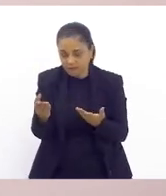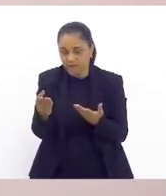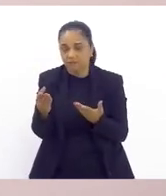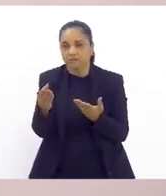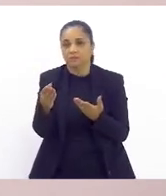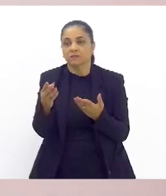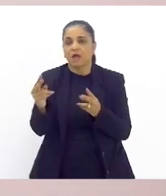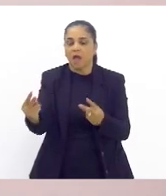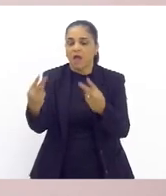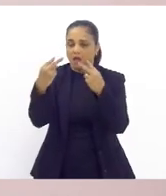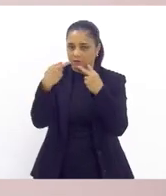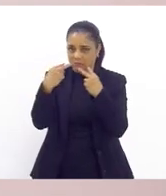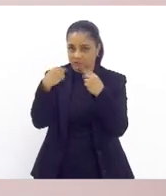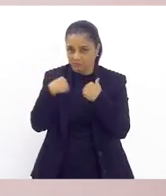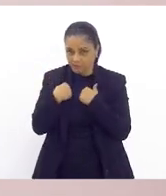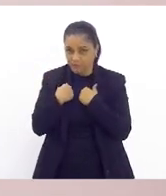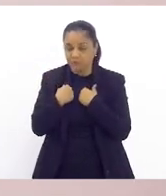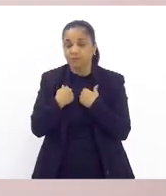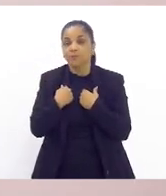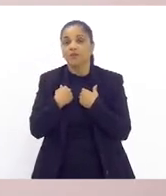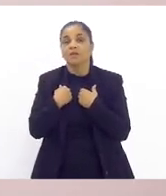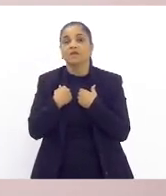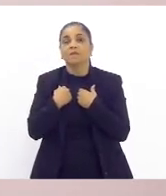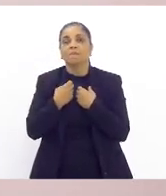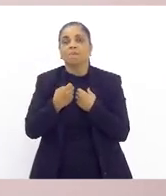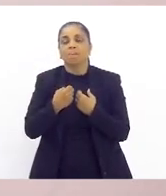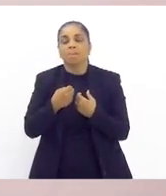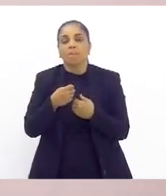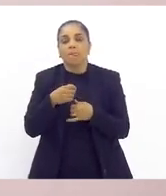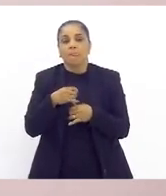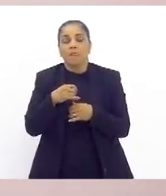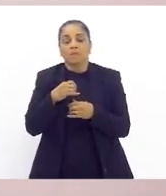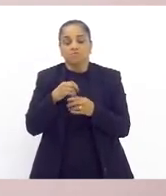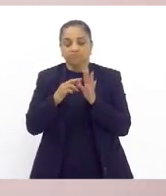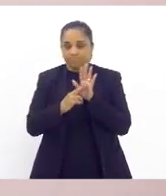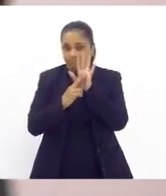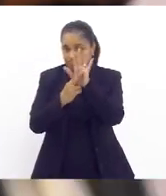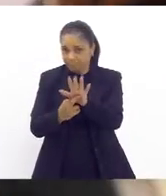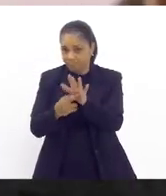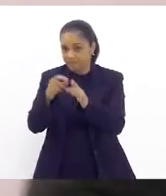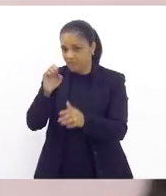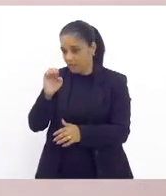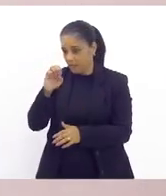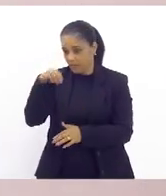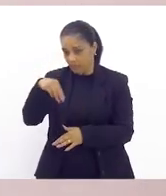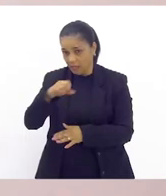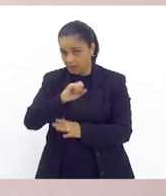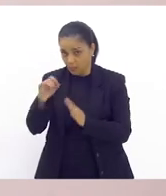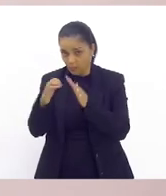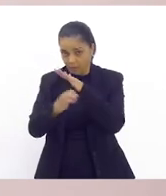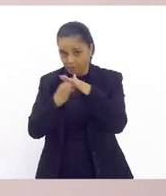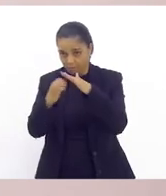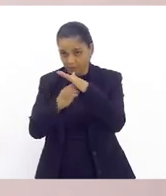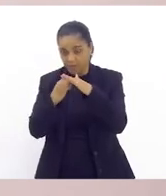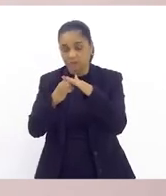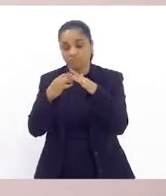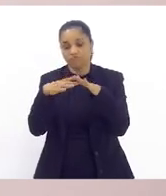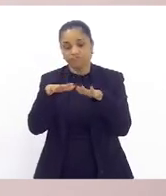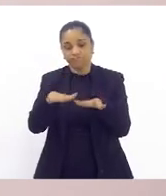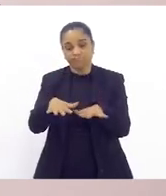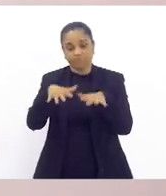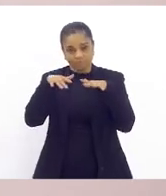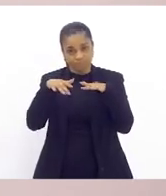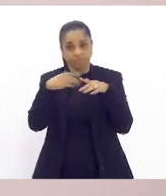atenção e dizer também para representante da enel e nós vamos reforçar isso quando estivermos Na audiência pública